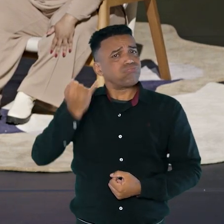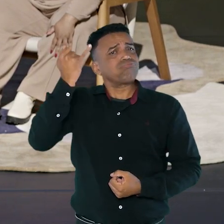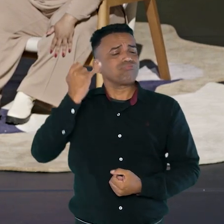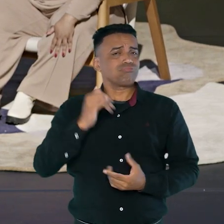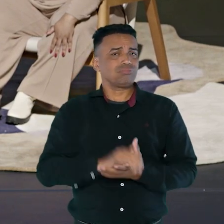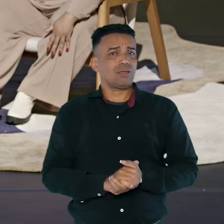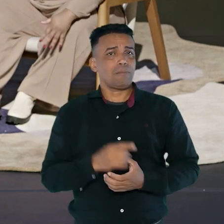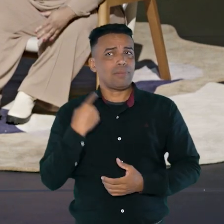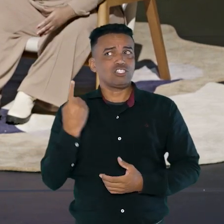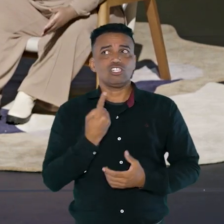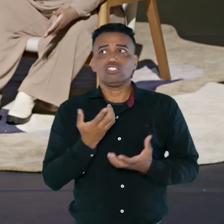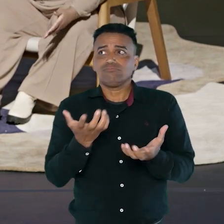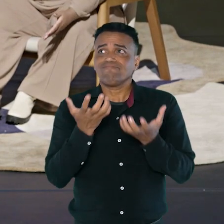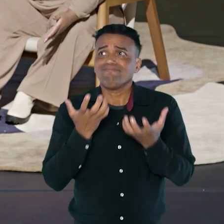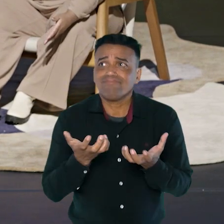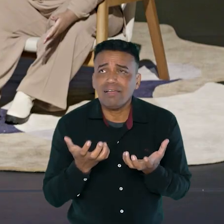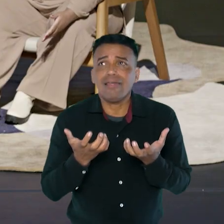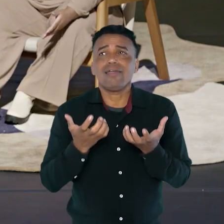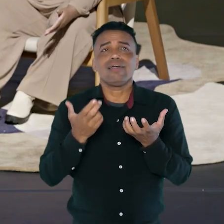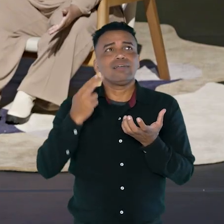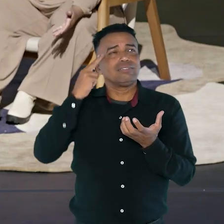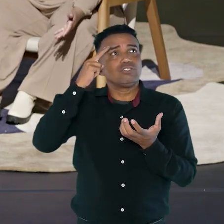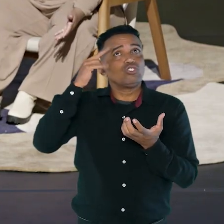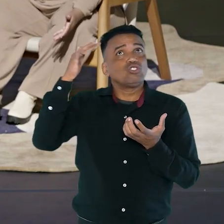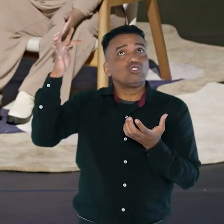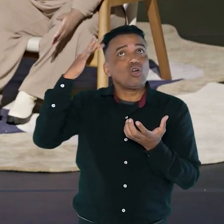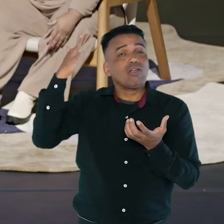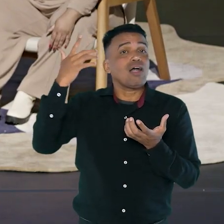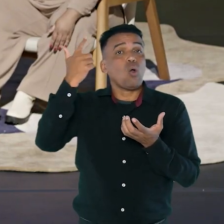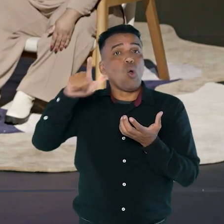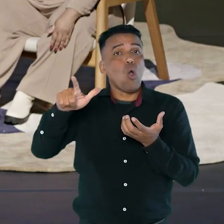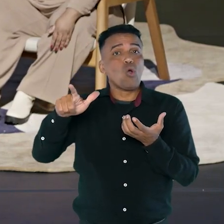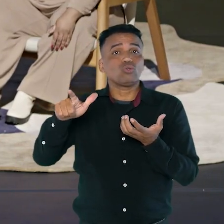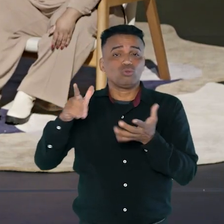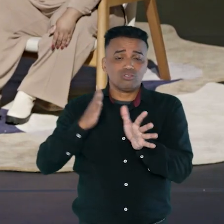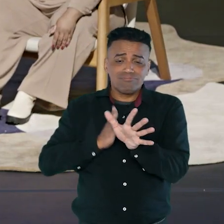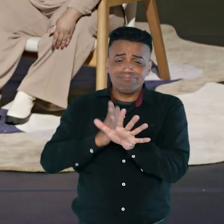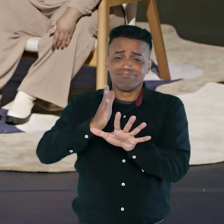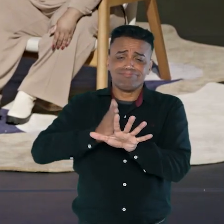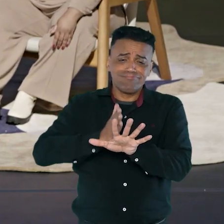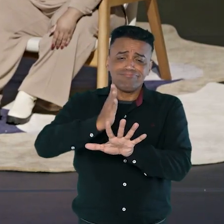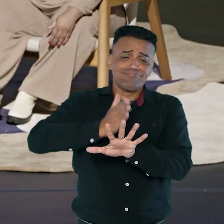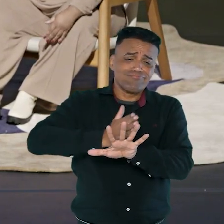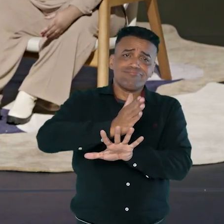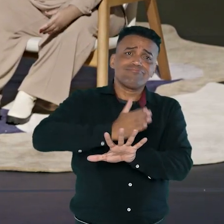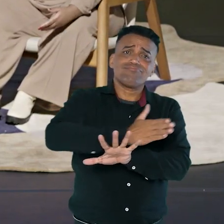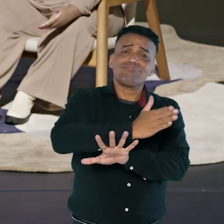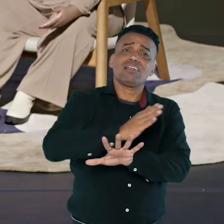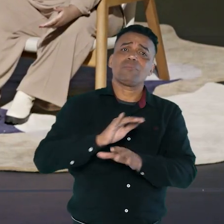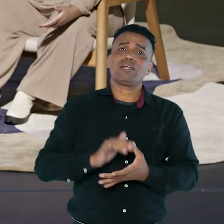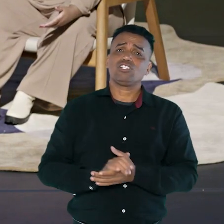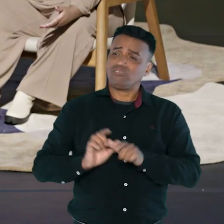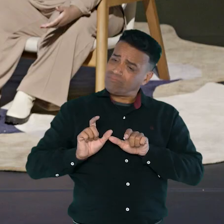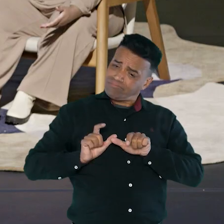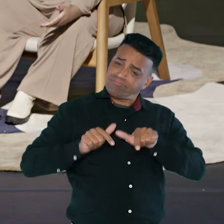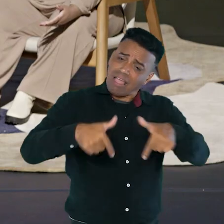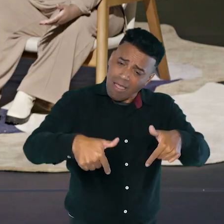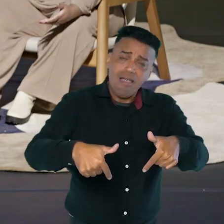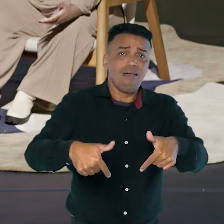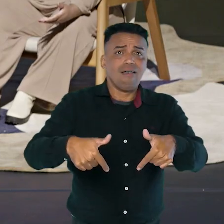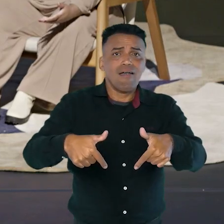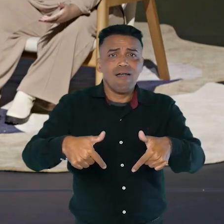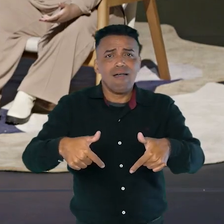gente desejar outros caminhos, para a gente se mover a